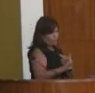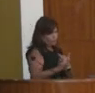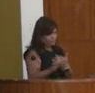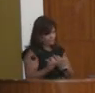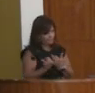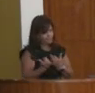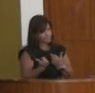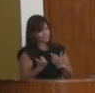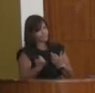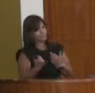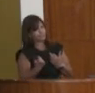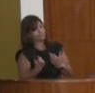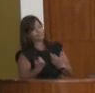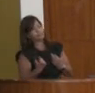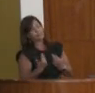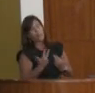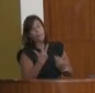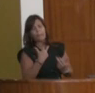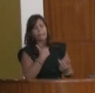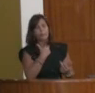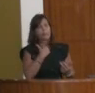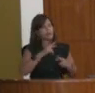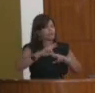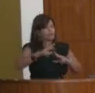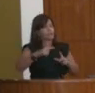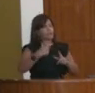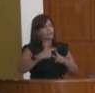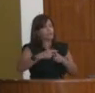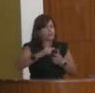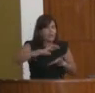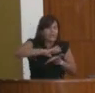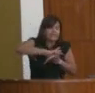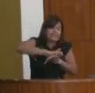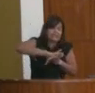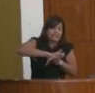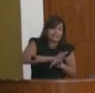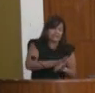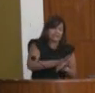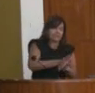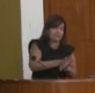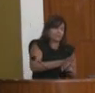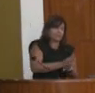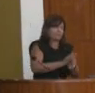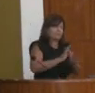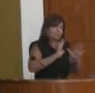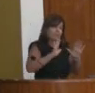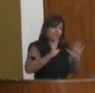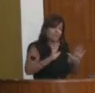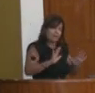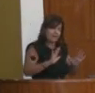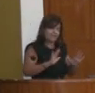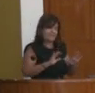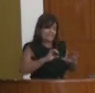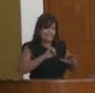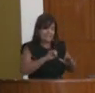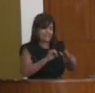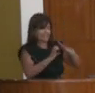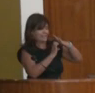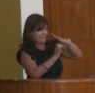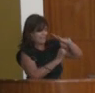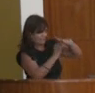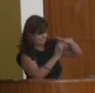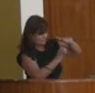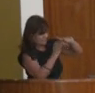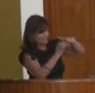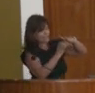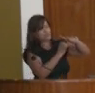jornada de trabalho discriminatória. Agora, o que não pode é a empresa, simplesmente pela pessoa ser uma